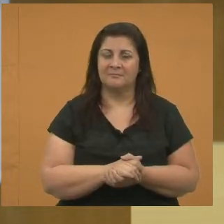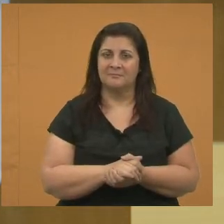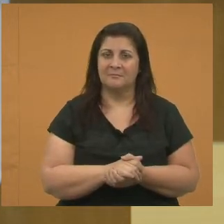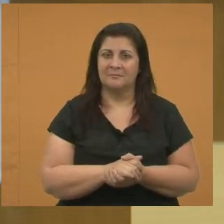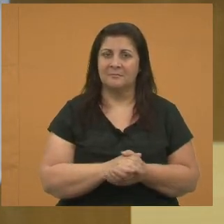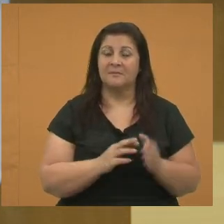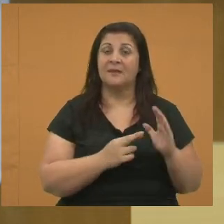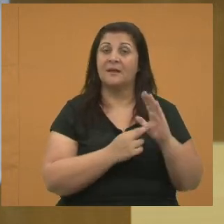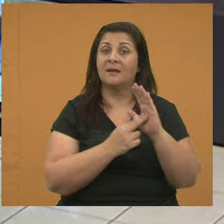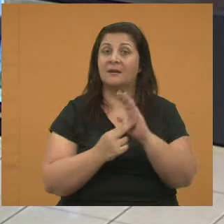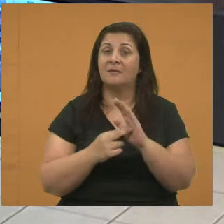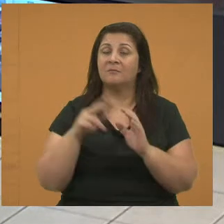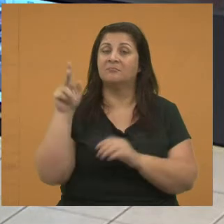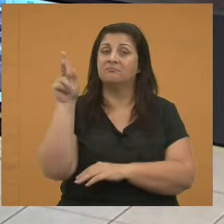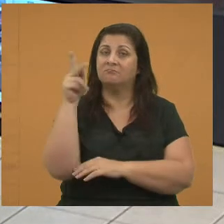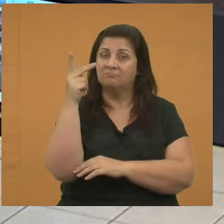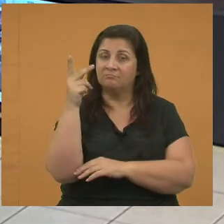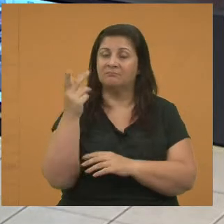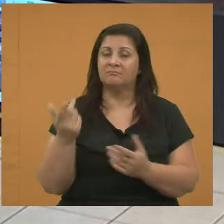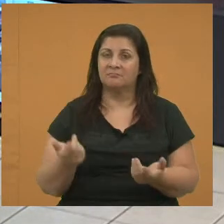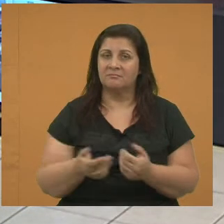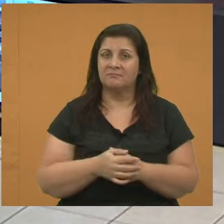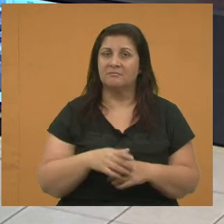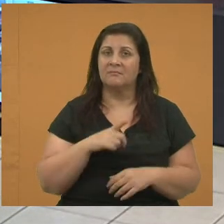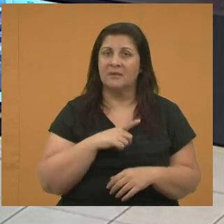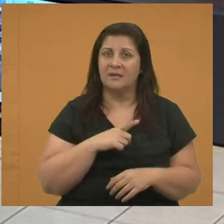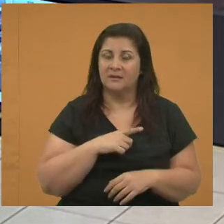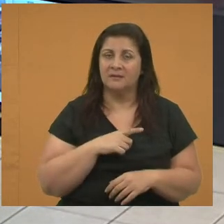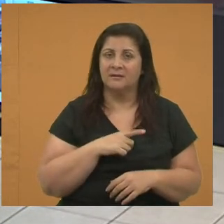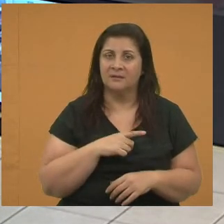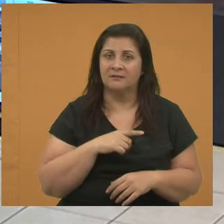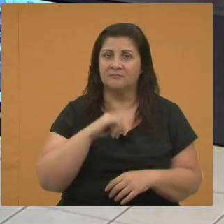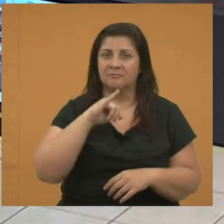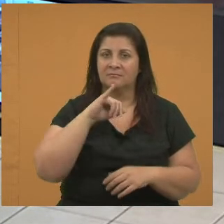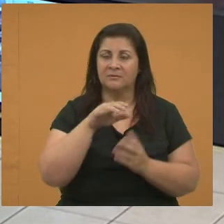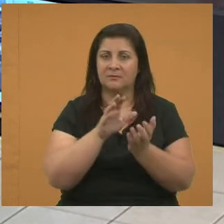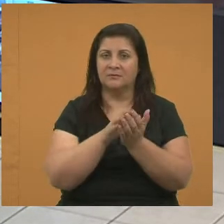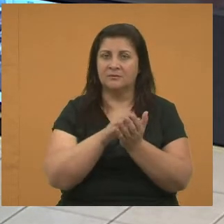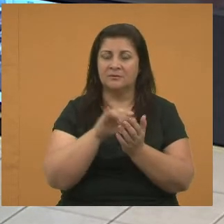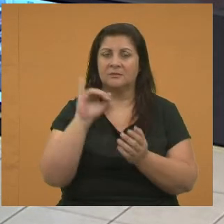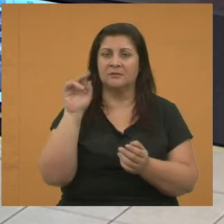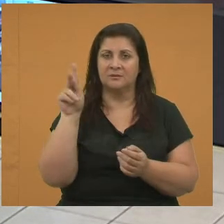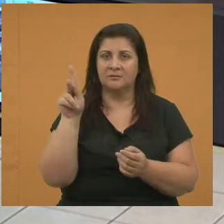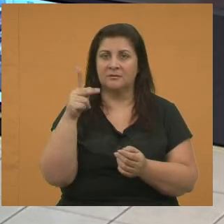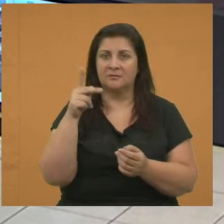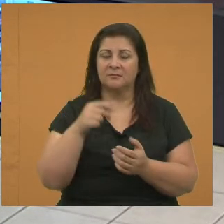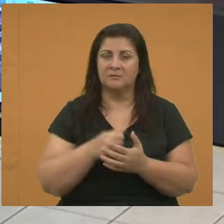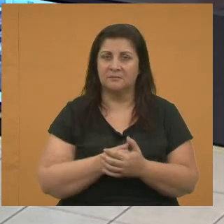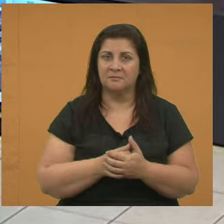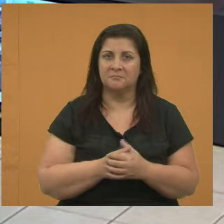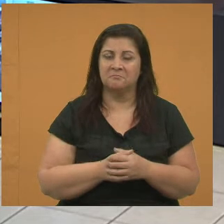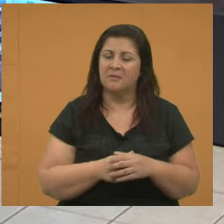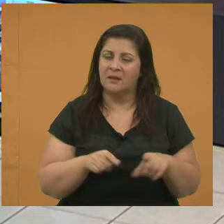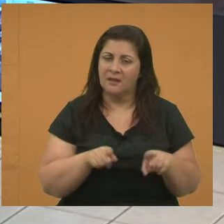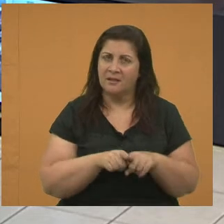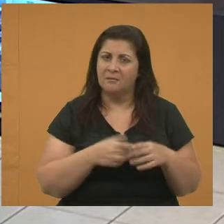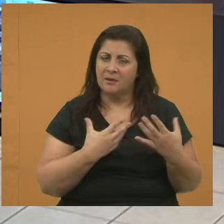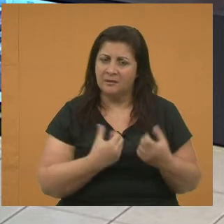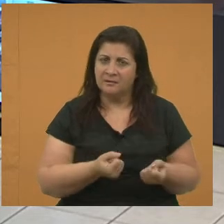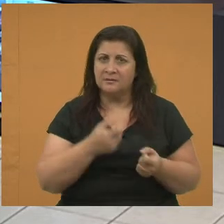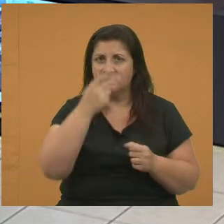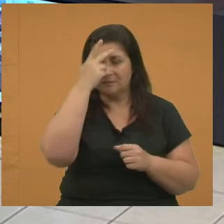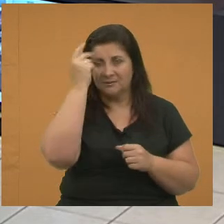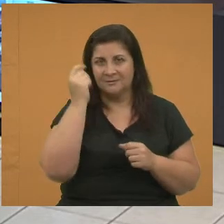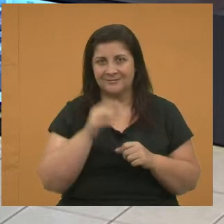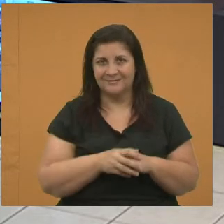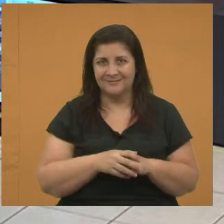os hotéis, né? Aqui nós temos o Jacareí Palace Hotel, e também não deixa de ser acolhedor o